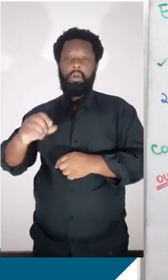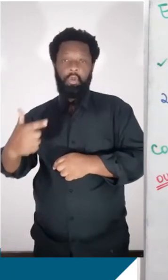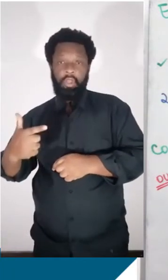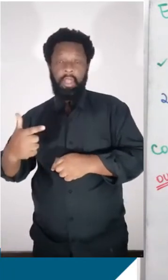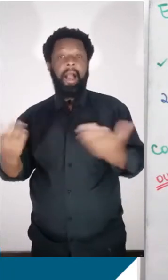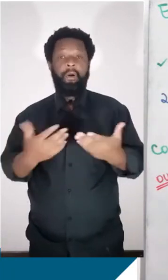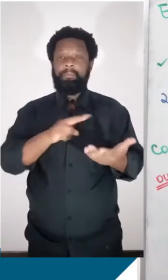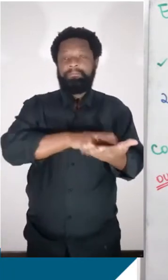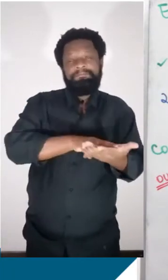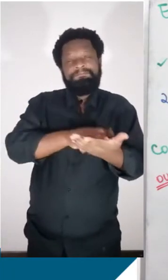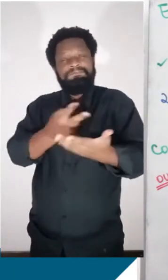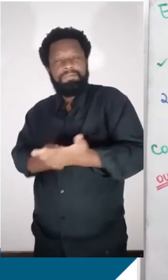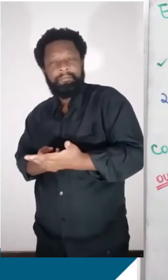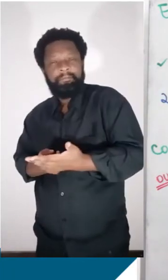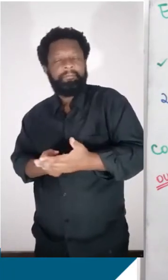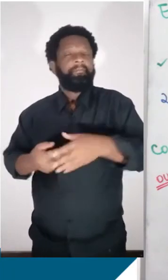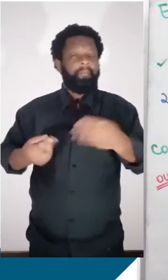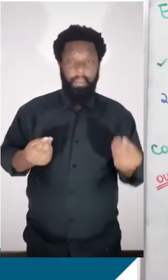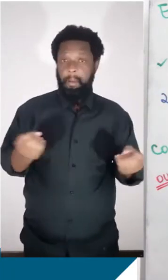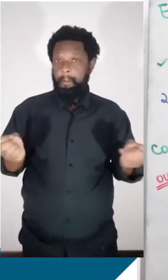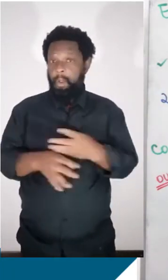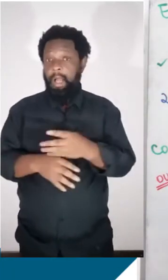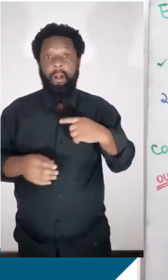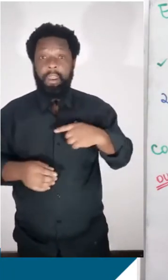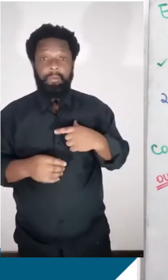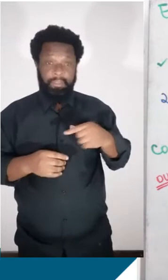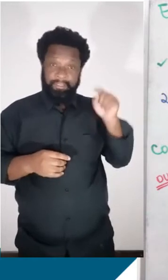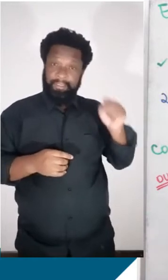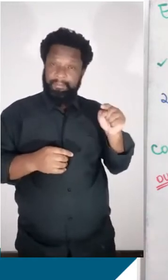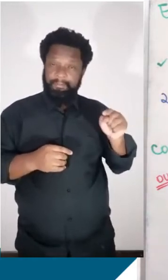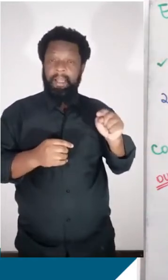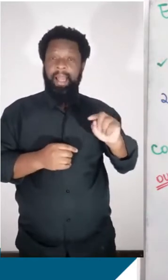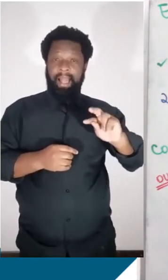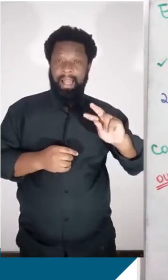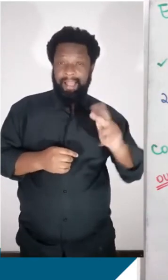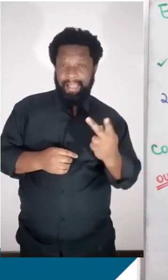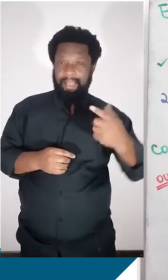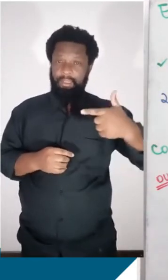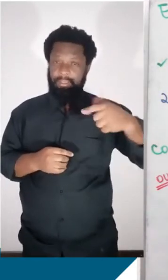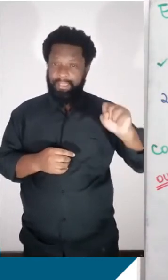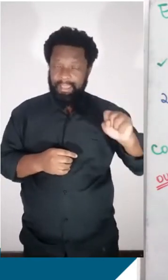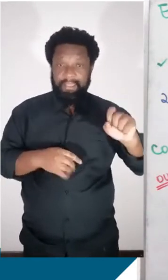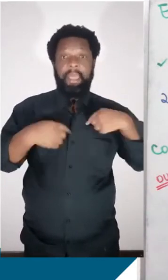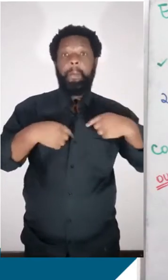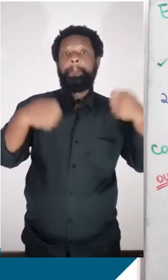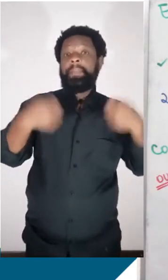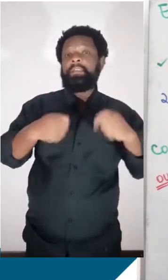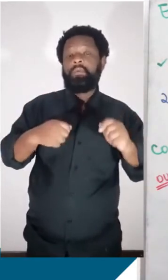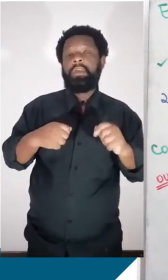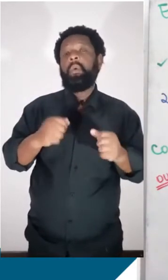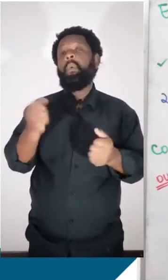SO2. E agora eu vou interpretar. Tá bom. Para eu reagir com todo o H2S,